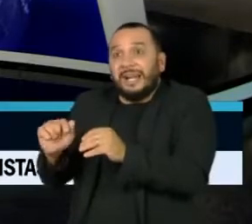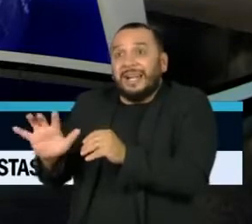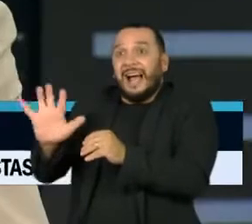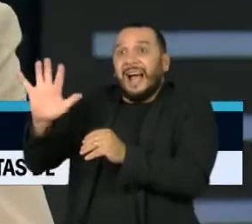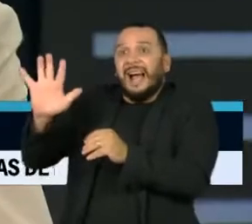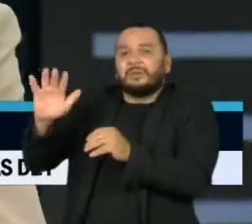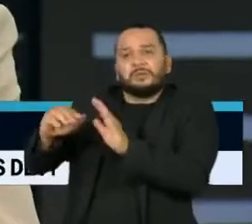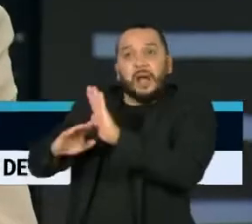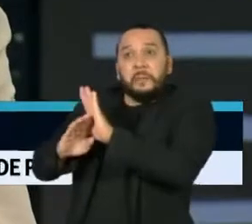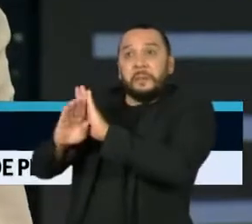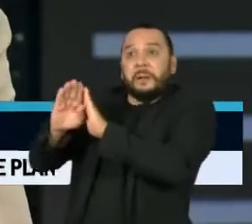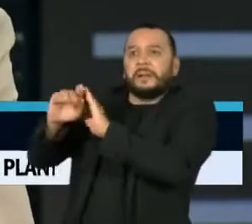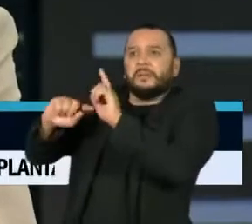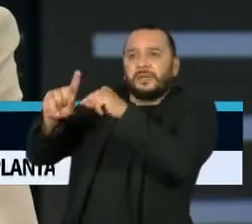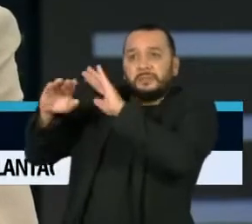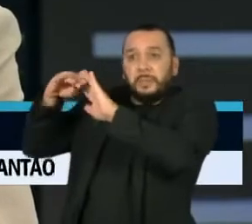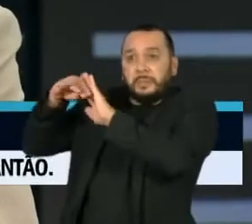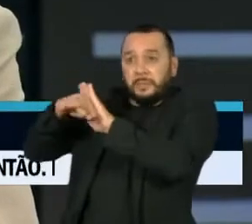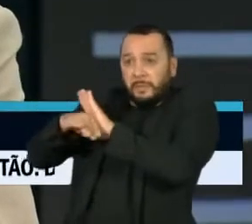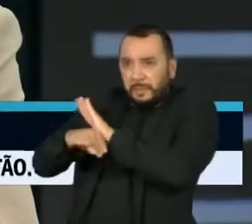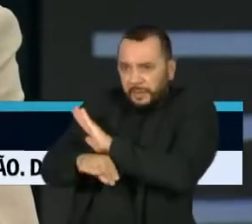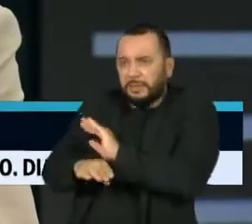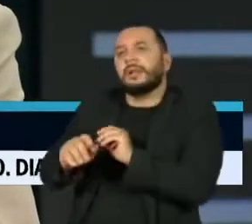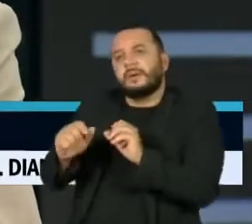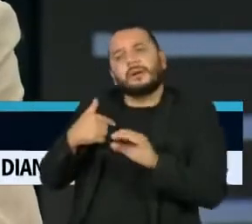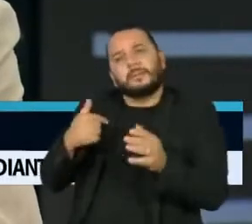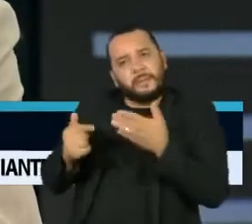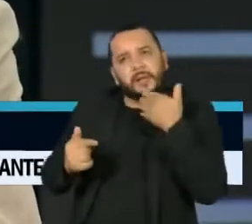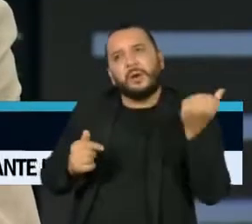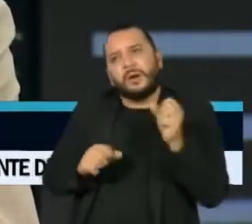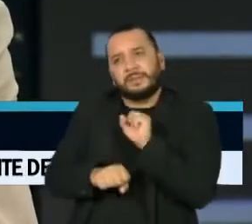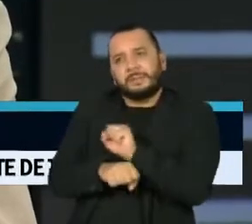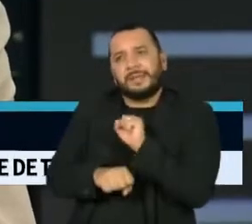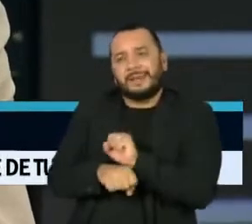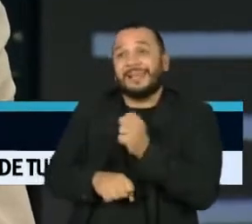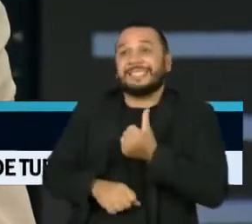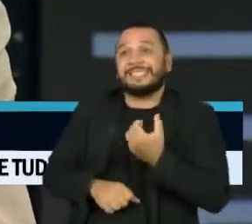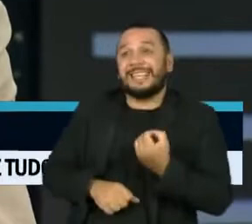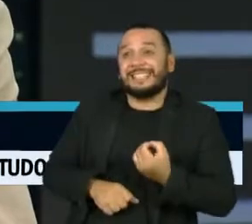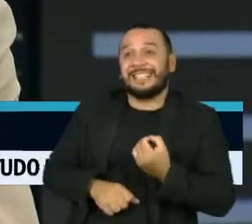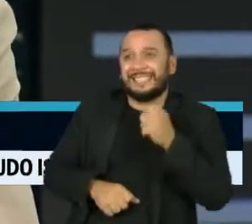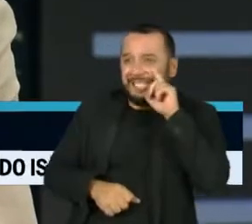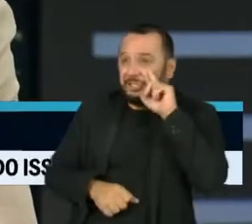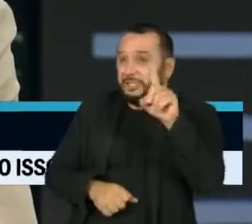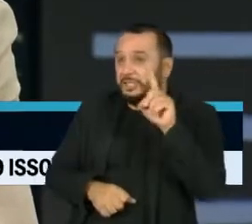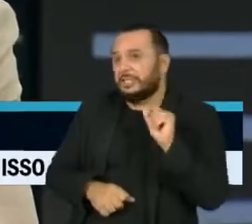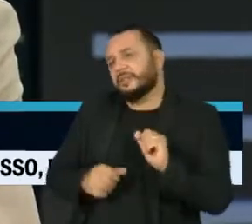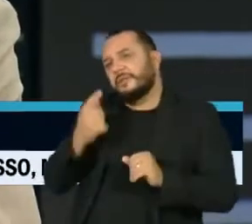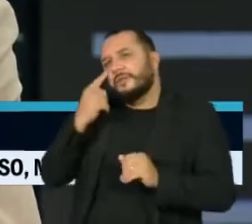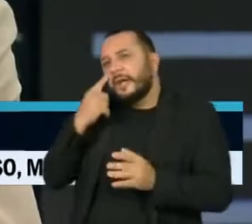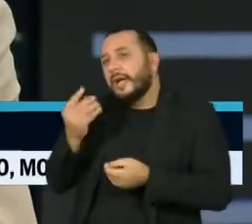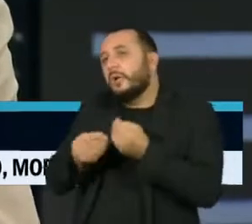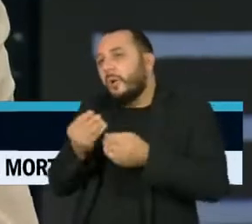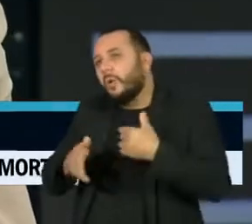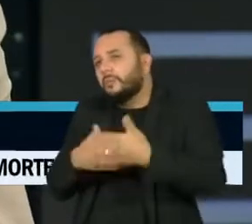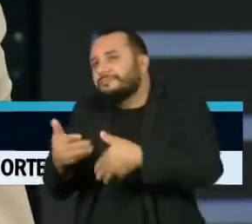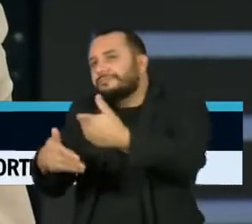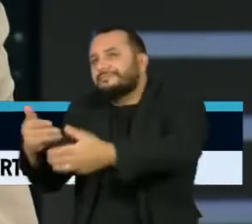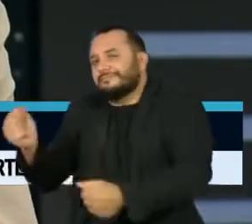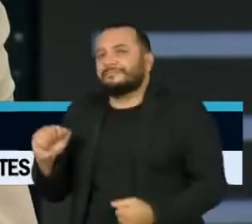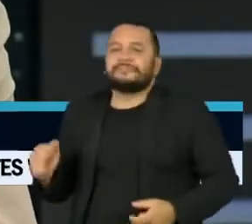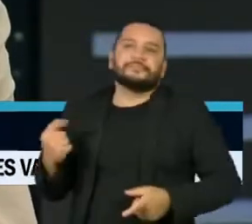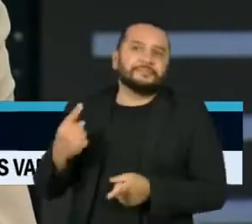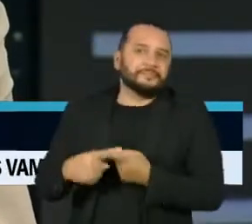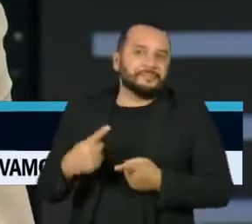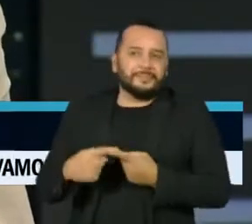baixa então é melhor que você mantém ainda por 60 dias esperando uma certa Calma aí o que a gente falava aqui no caso